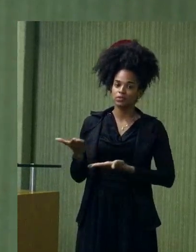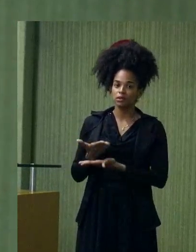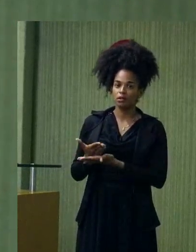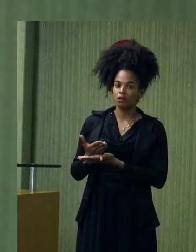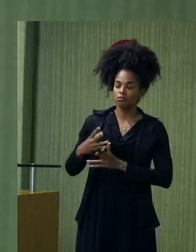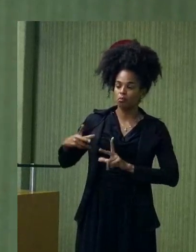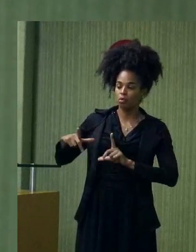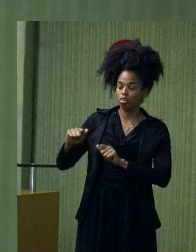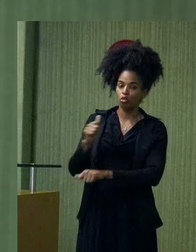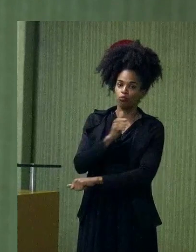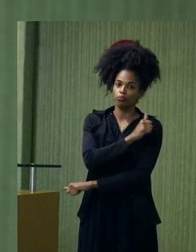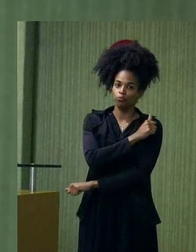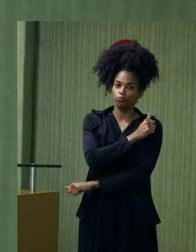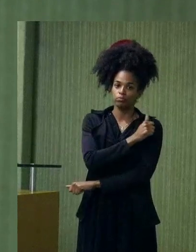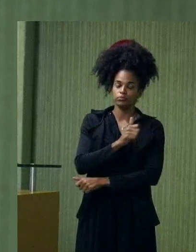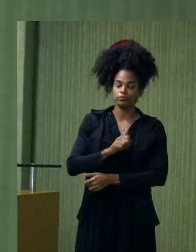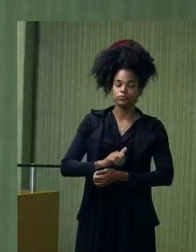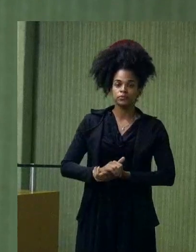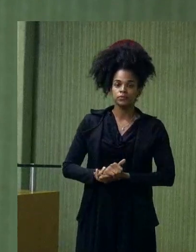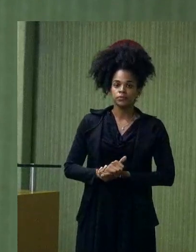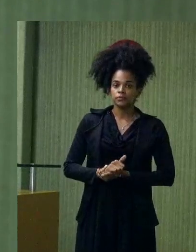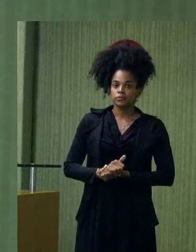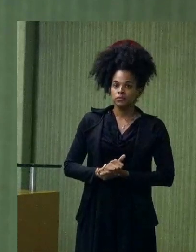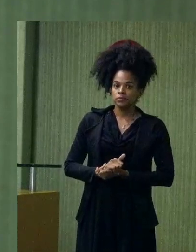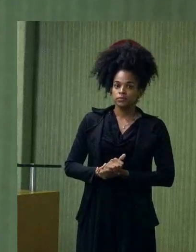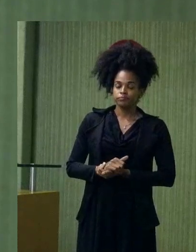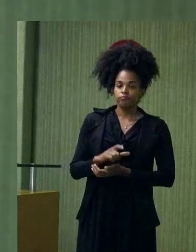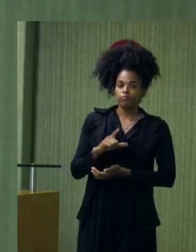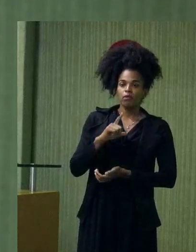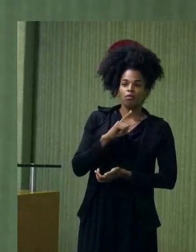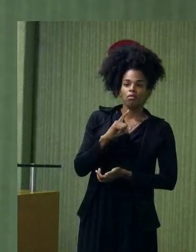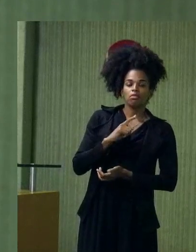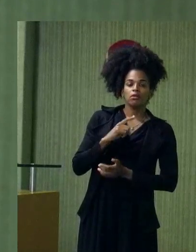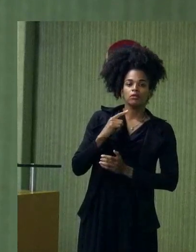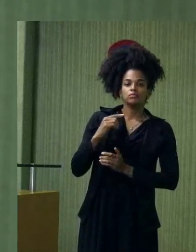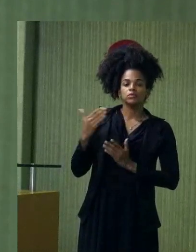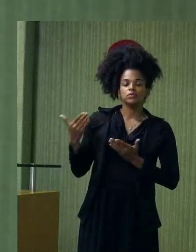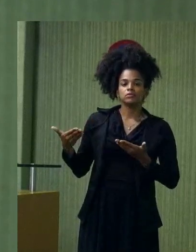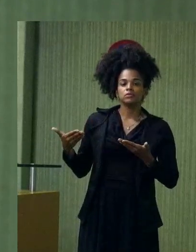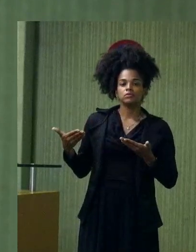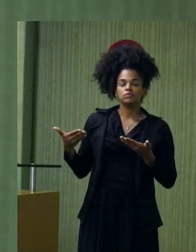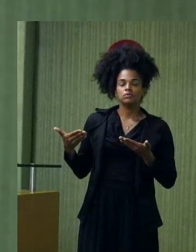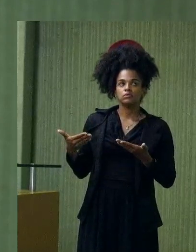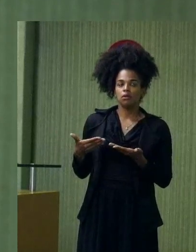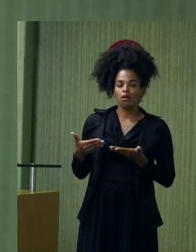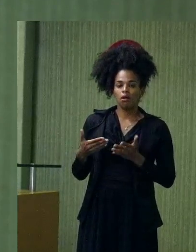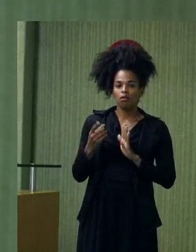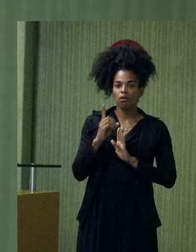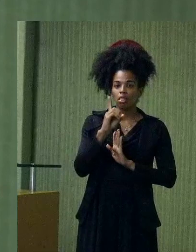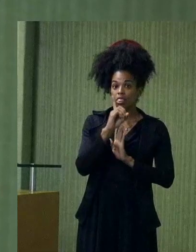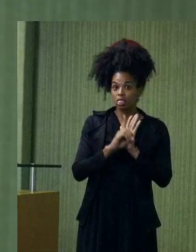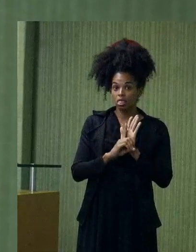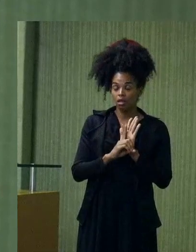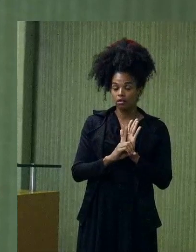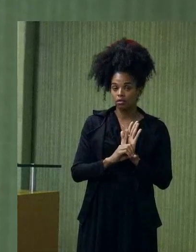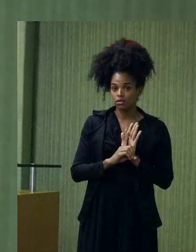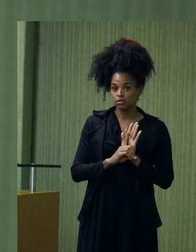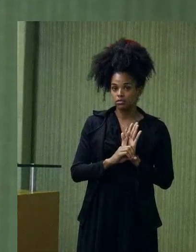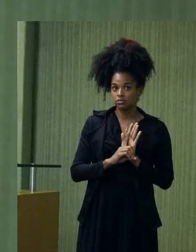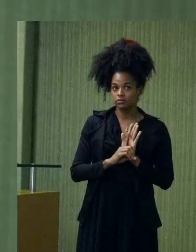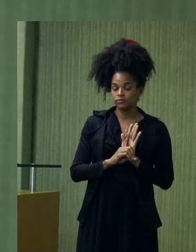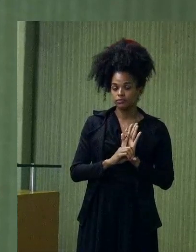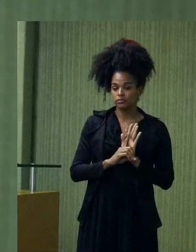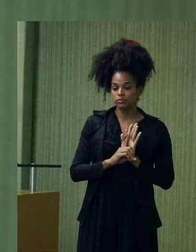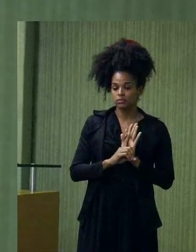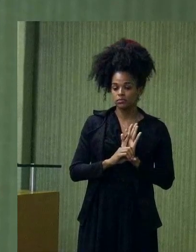então Eh aqui a gente tem o decreto agora ano passado de 2023 da estiagem